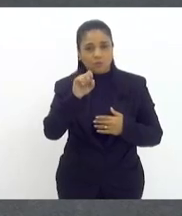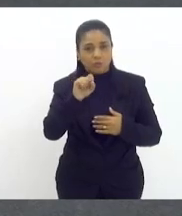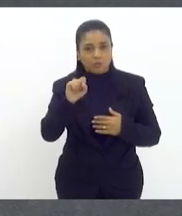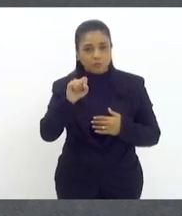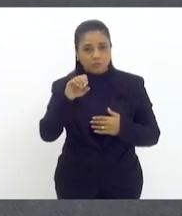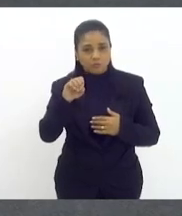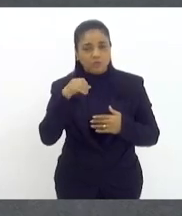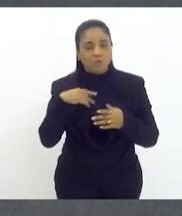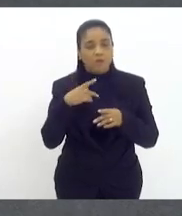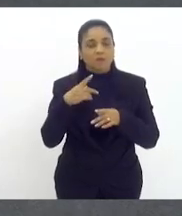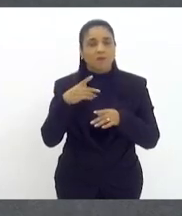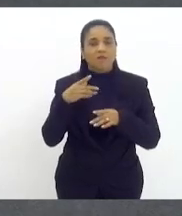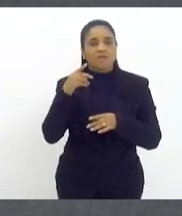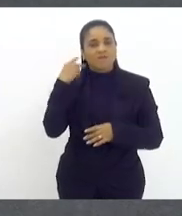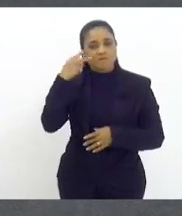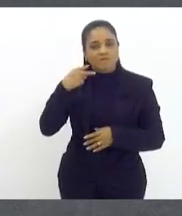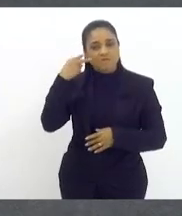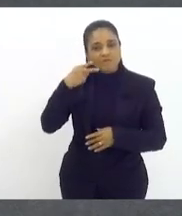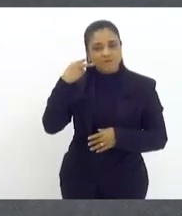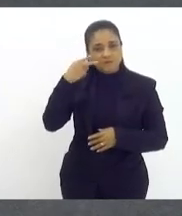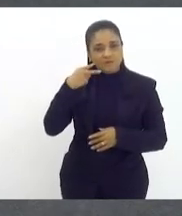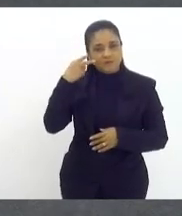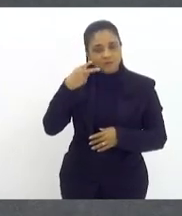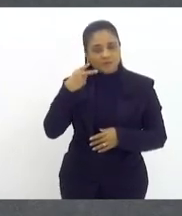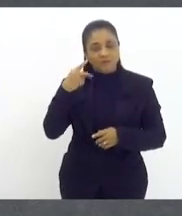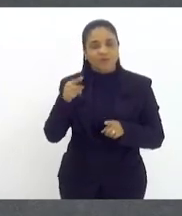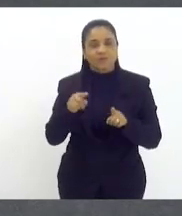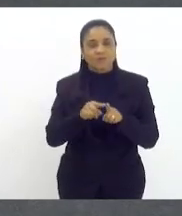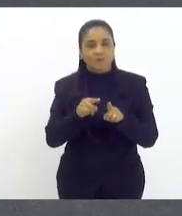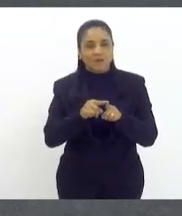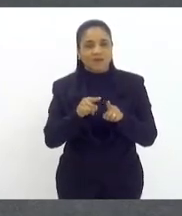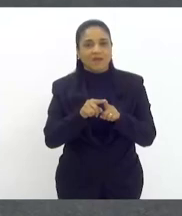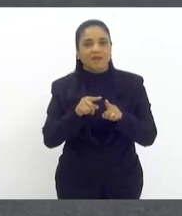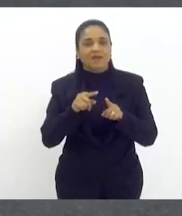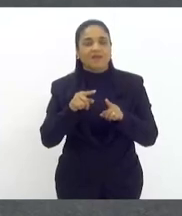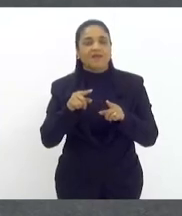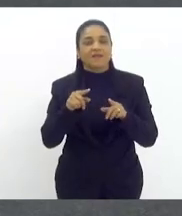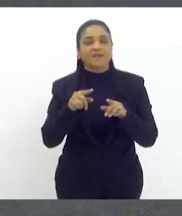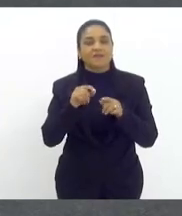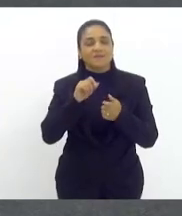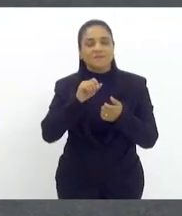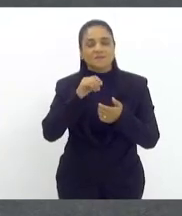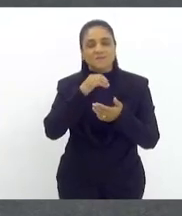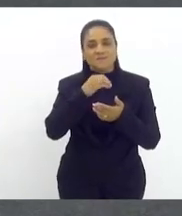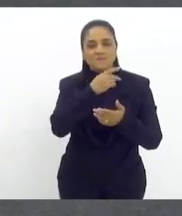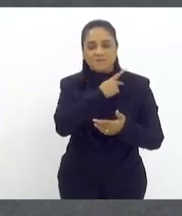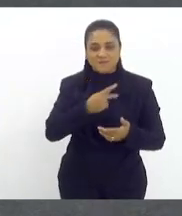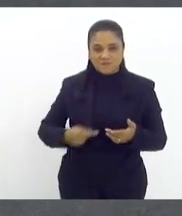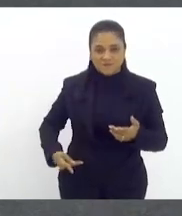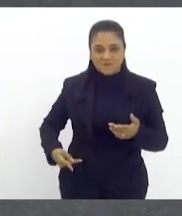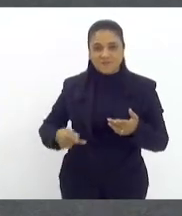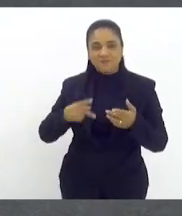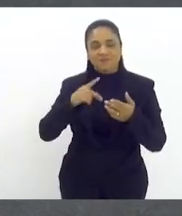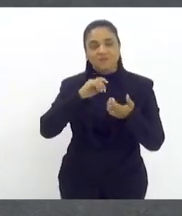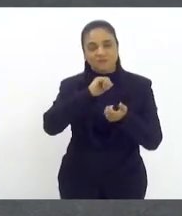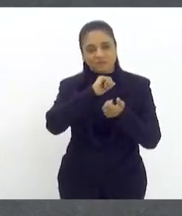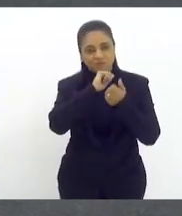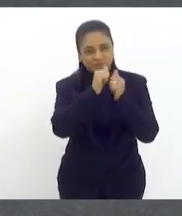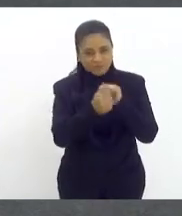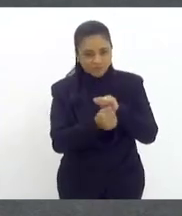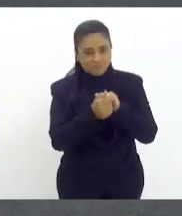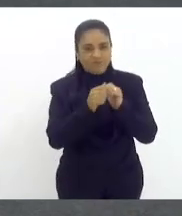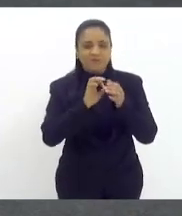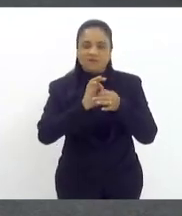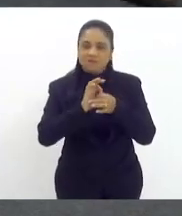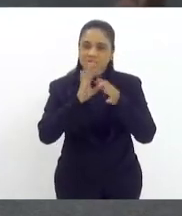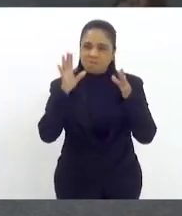Lenivaldo Moraes presidente da Câmara e também do secretário de esporte que é um tema pertinente porque esporte liberam jovens das drogas